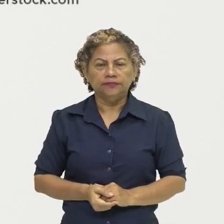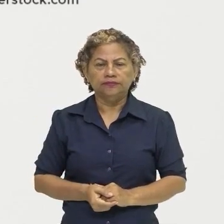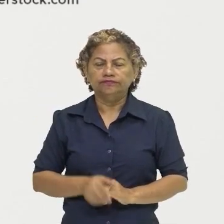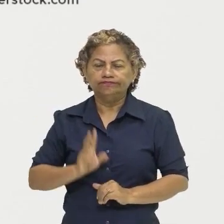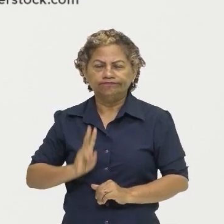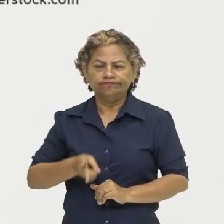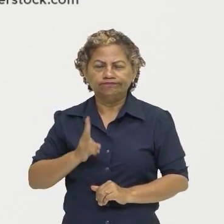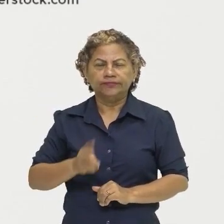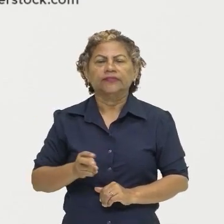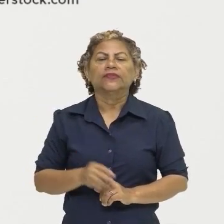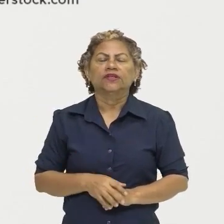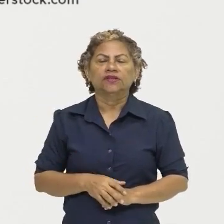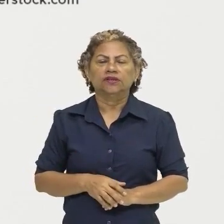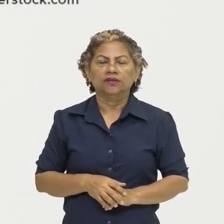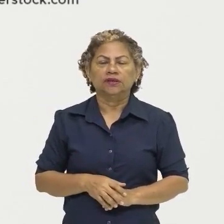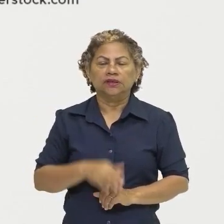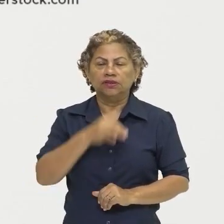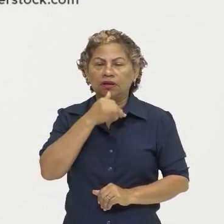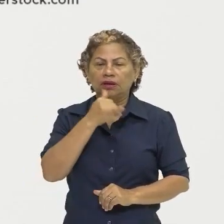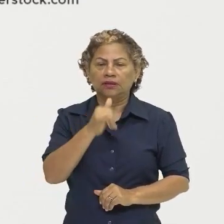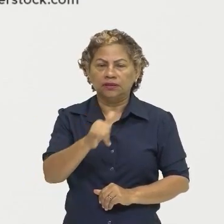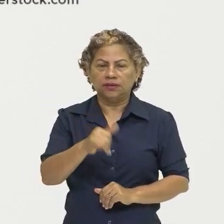conservação